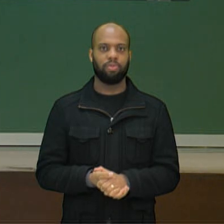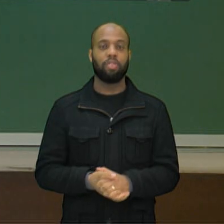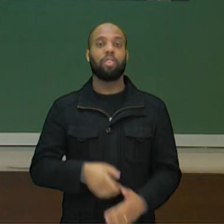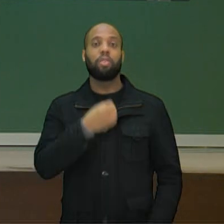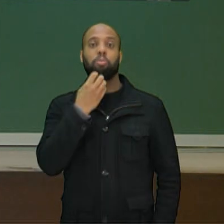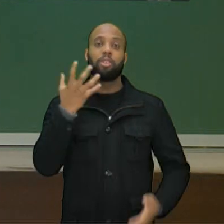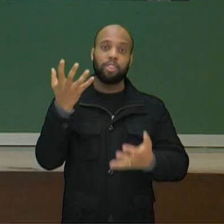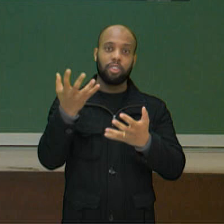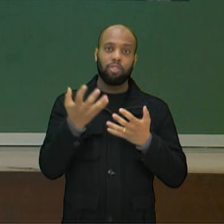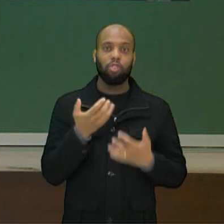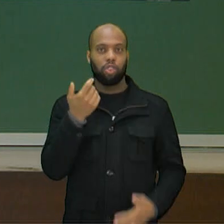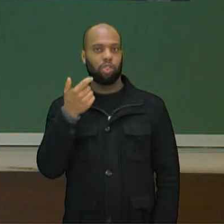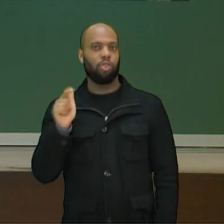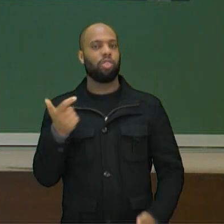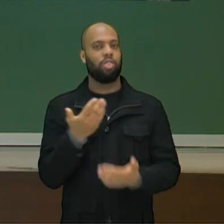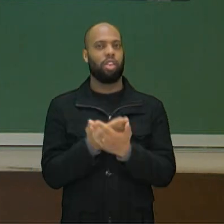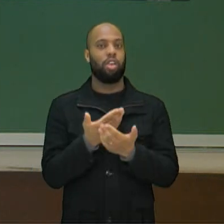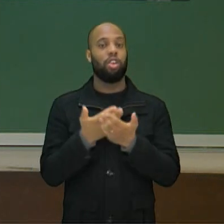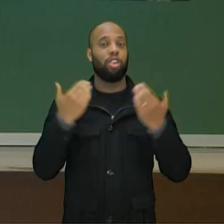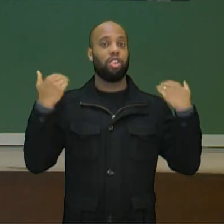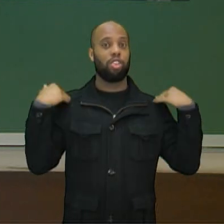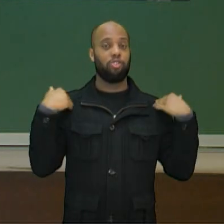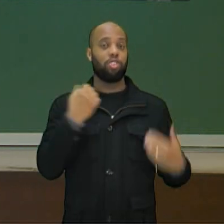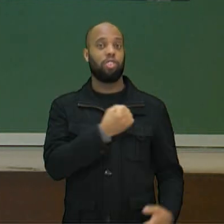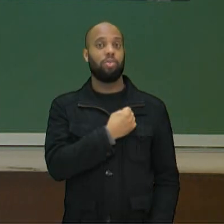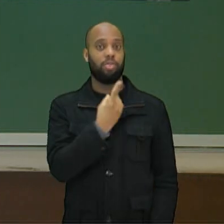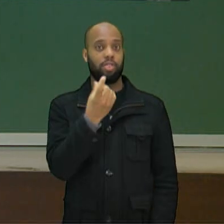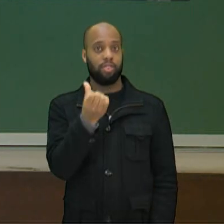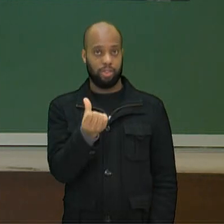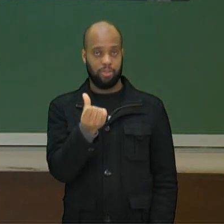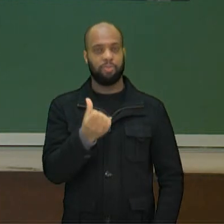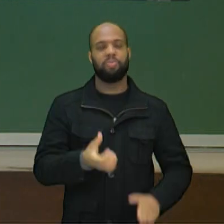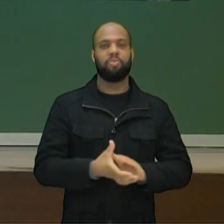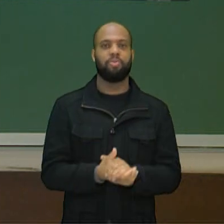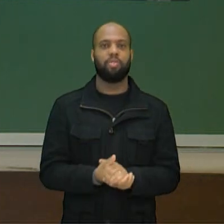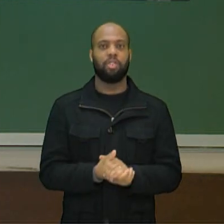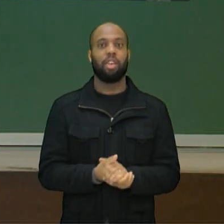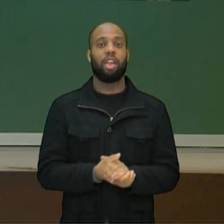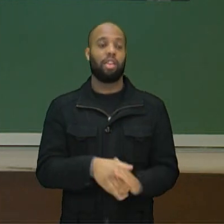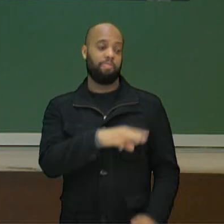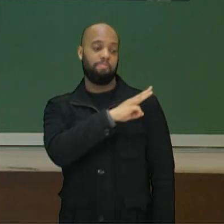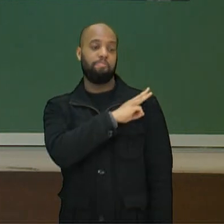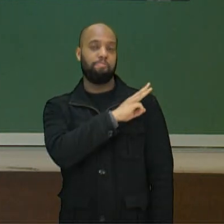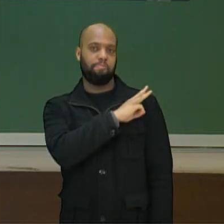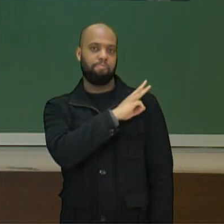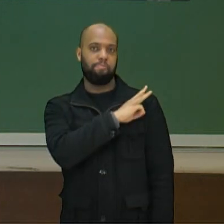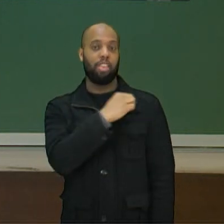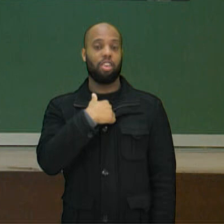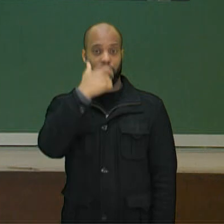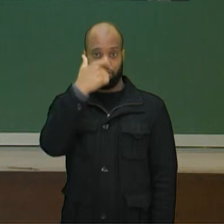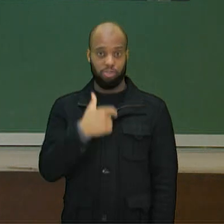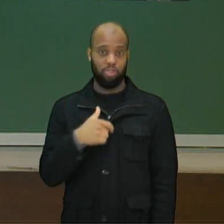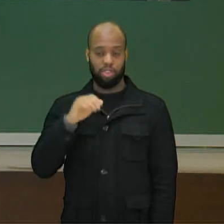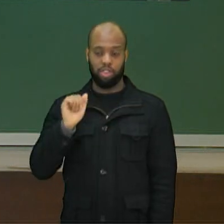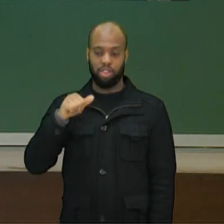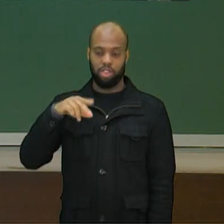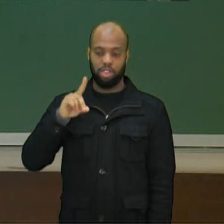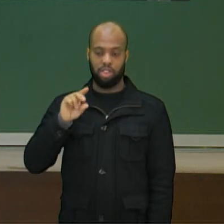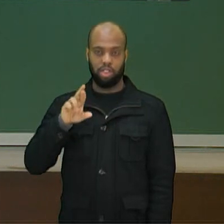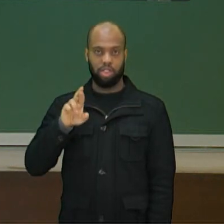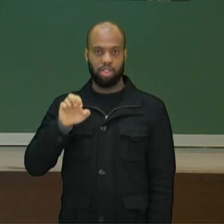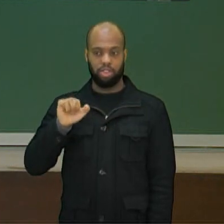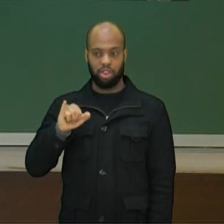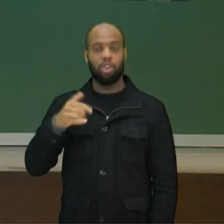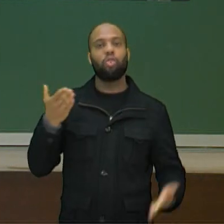Sejam muito bem-vindos à nossa aula de número 16 de Educação Física, para a terceira série. Eu sou o Andrei e vamos falar um pouco